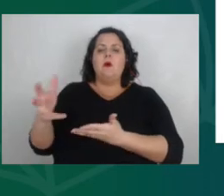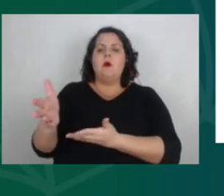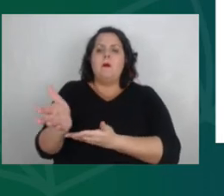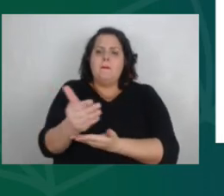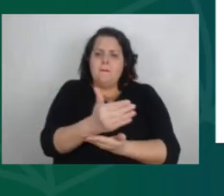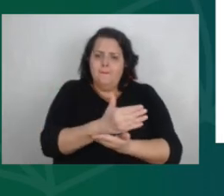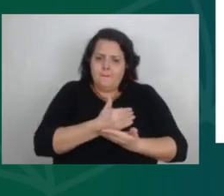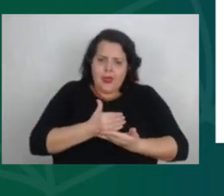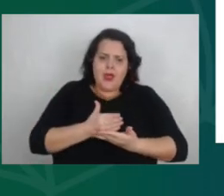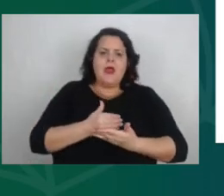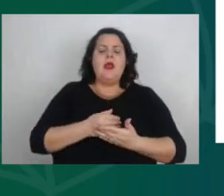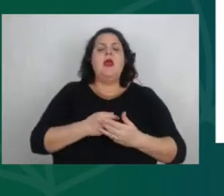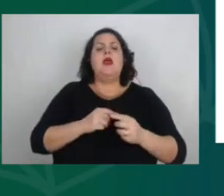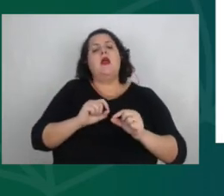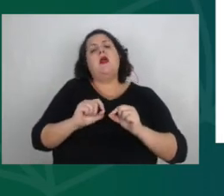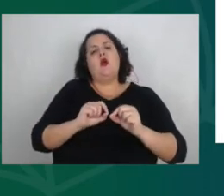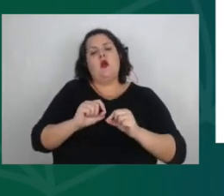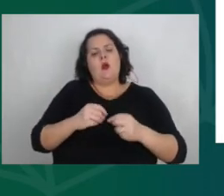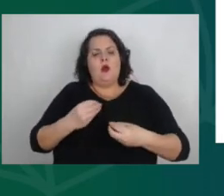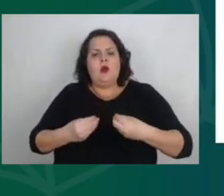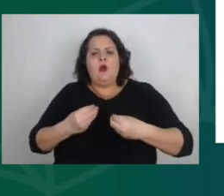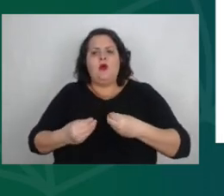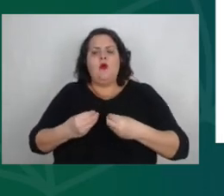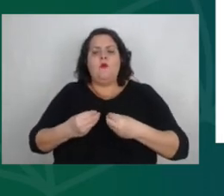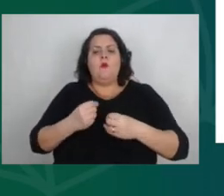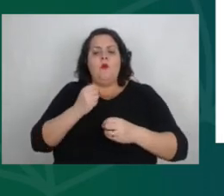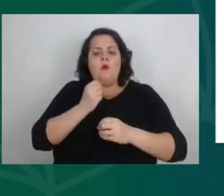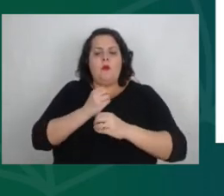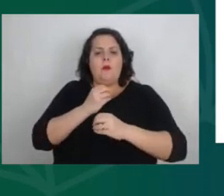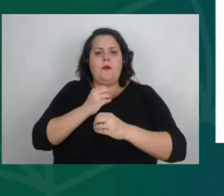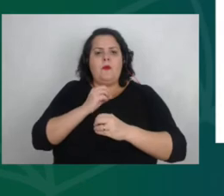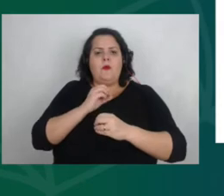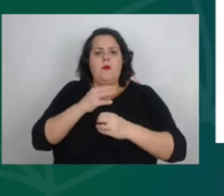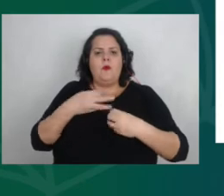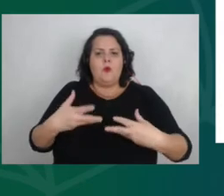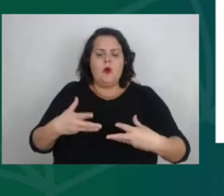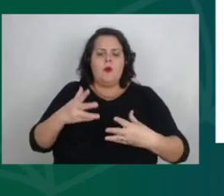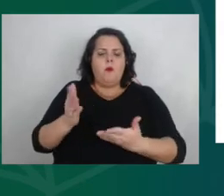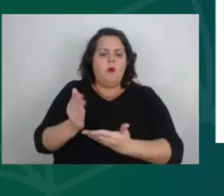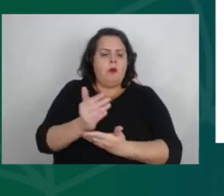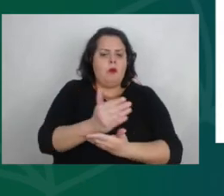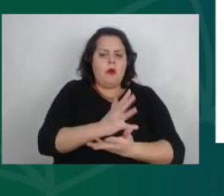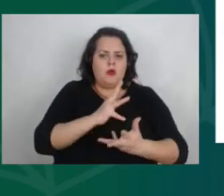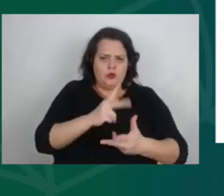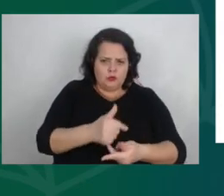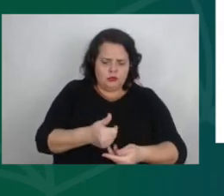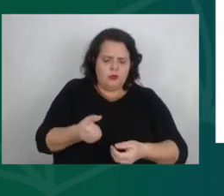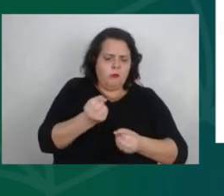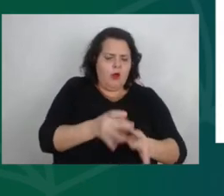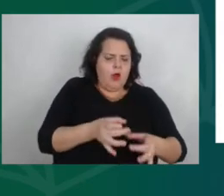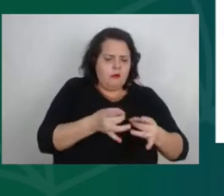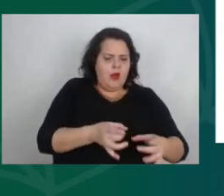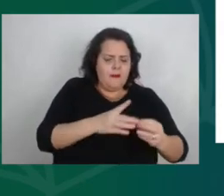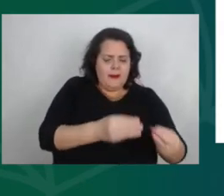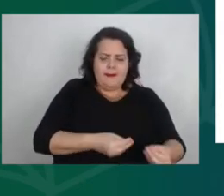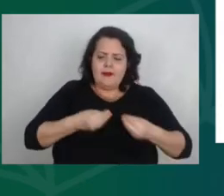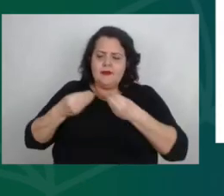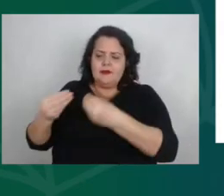Menino. Nós pegamos esse efluente e demos para os animais de experimentação beber durante o período de 30